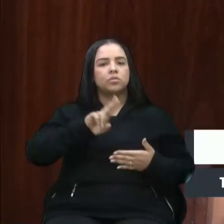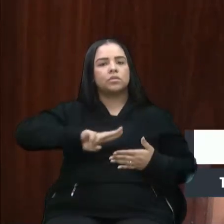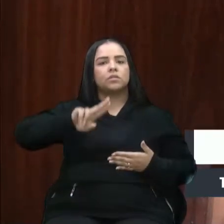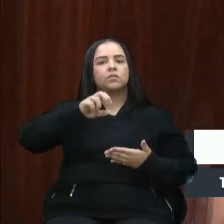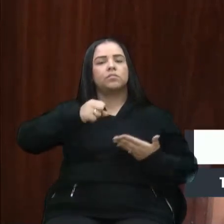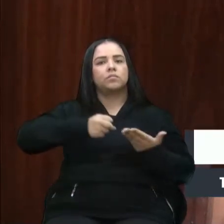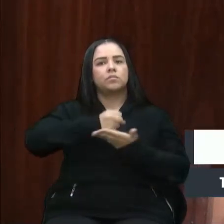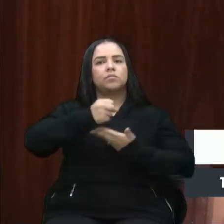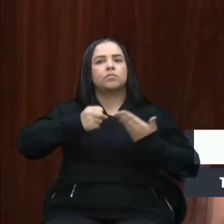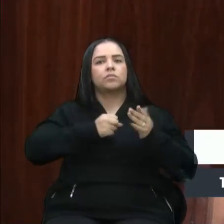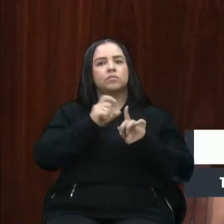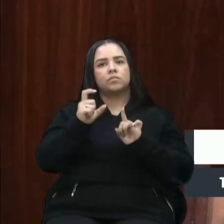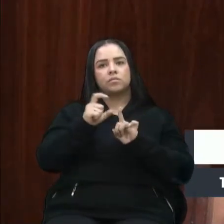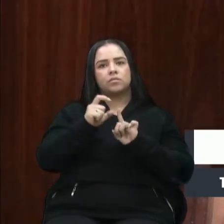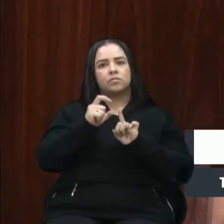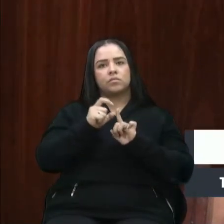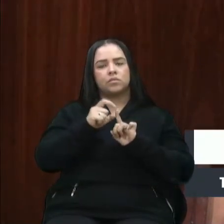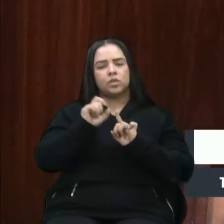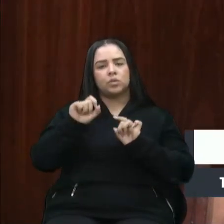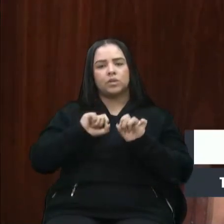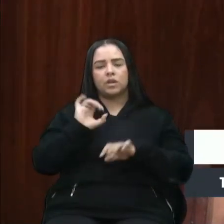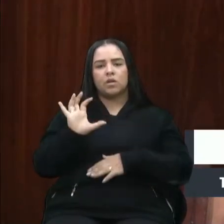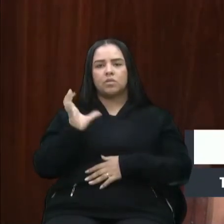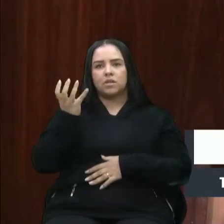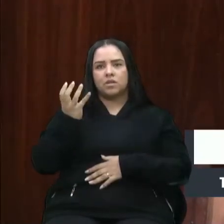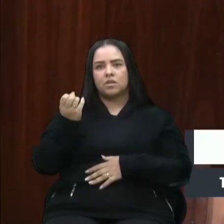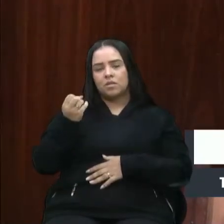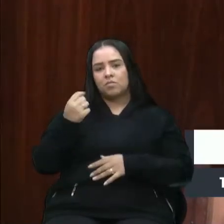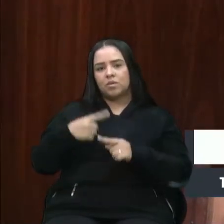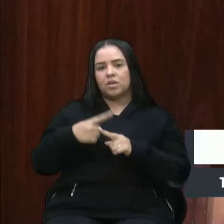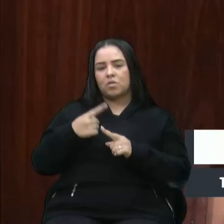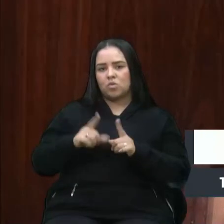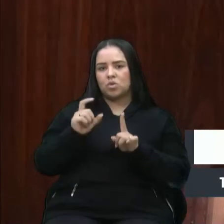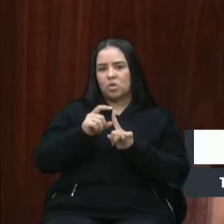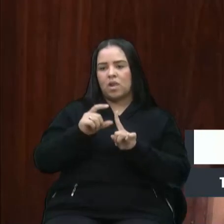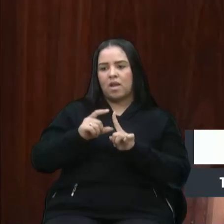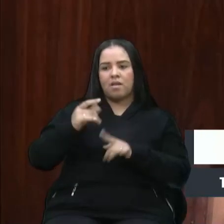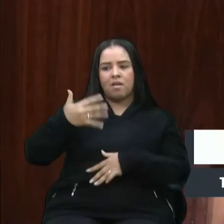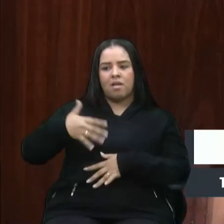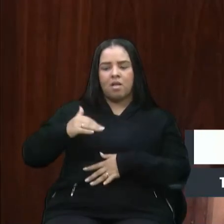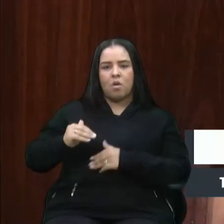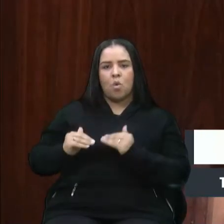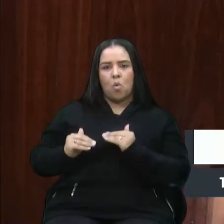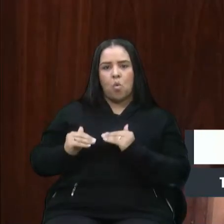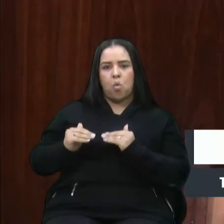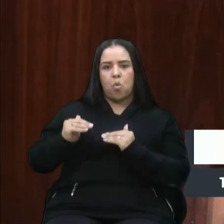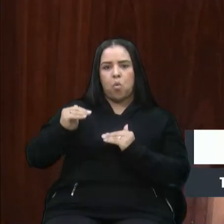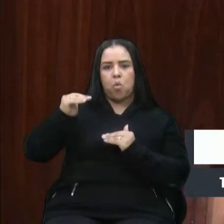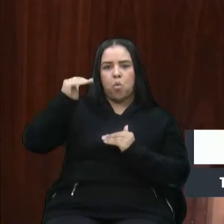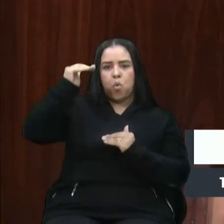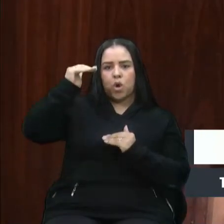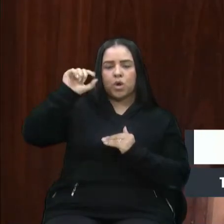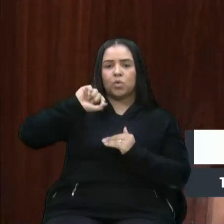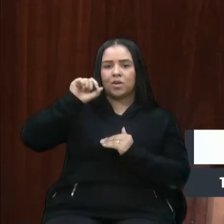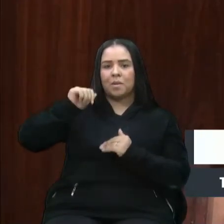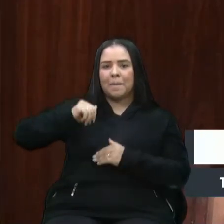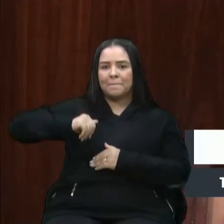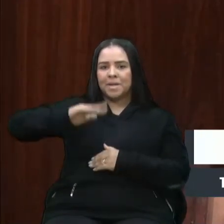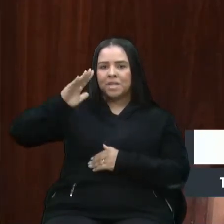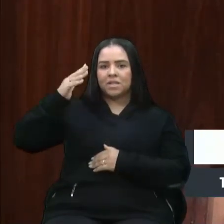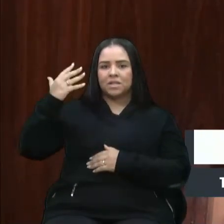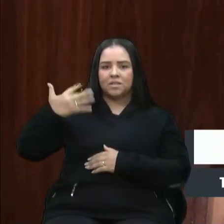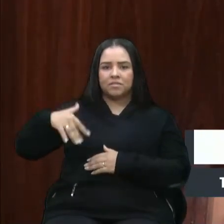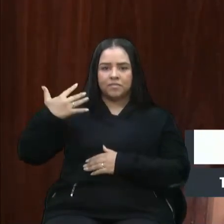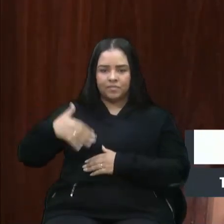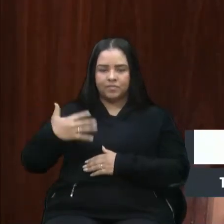no dólar o que aumento o dólar ele está altíssimo baseado aqui o que aumenta o valor do